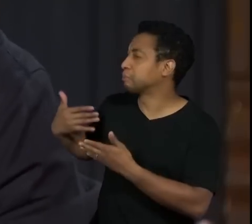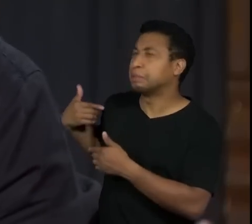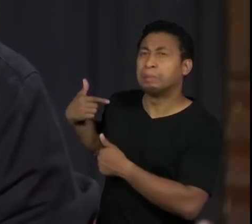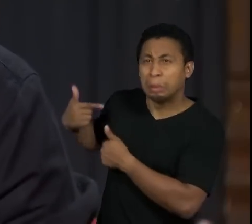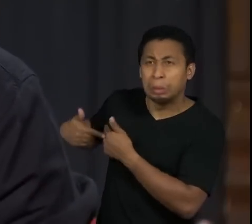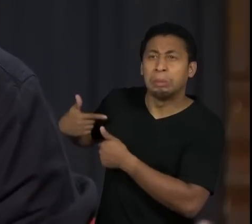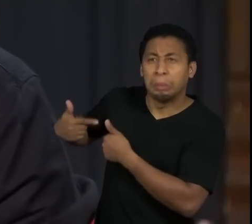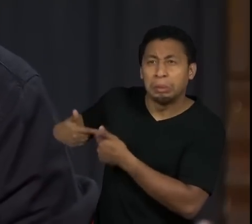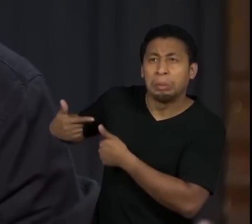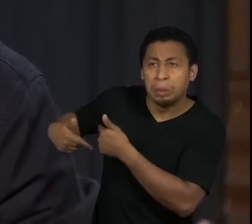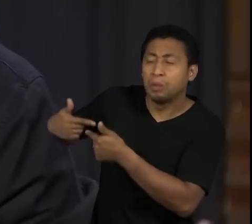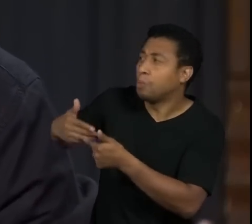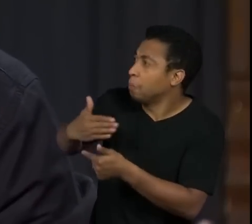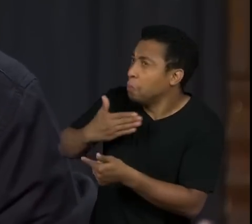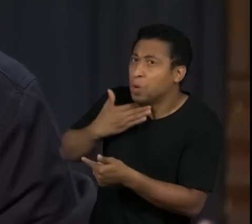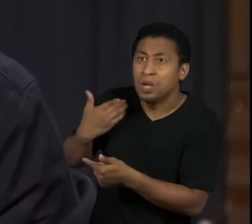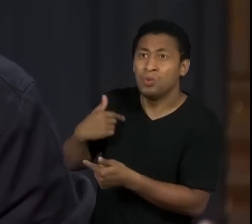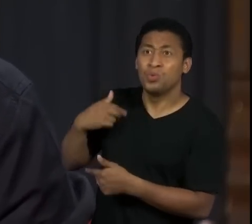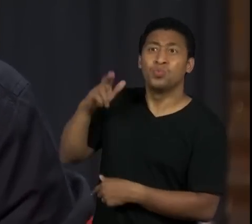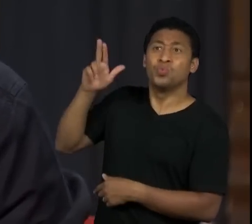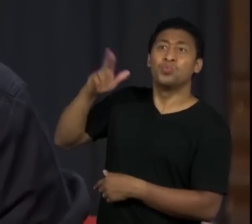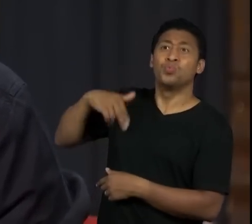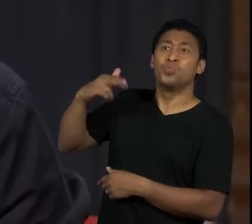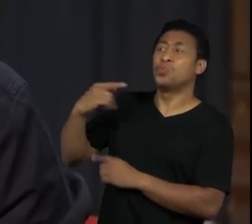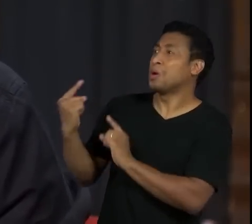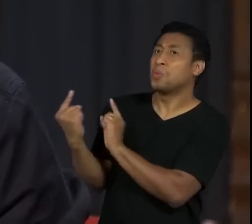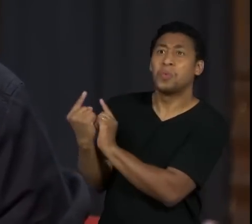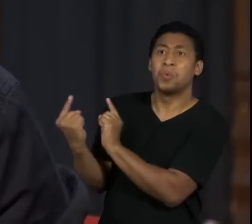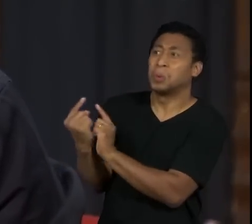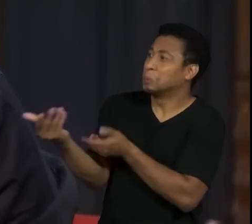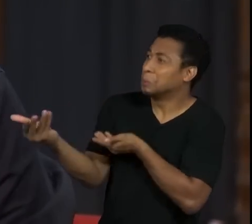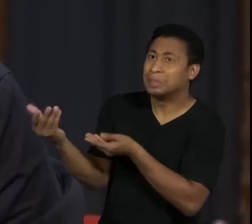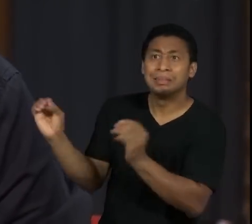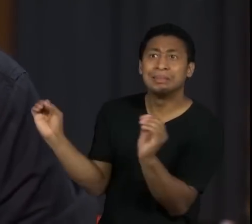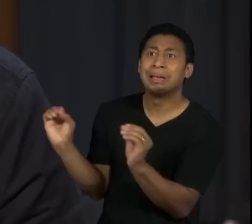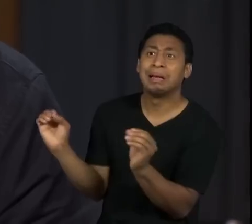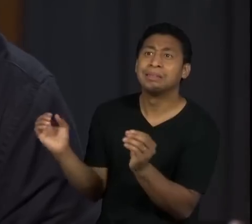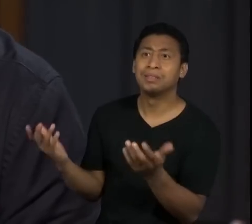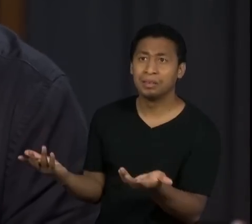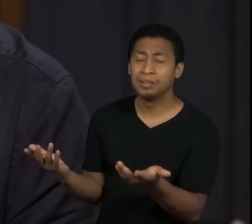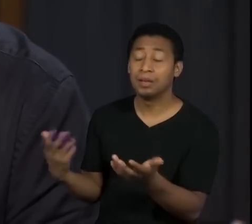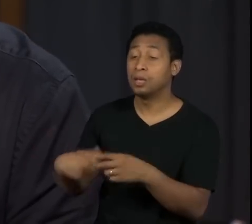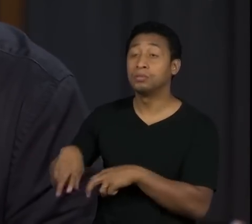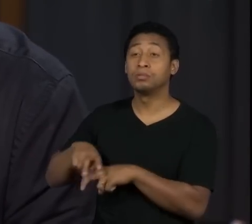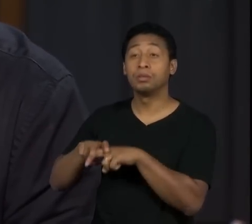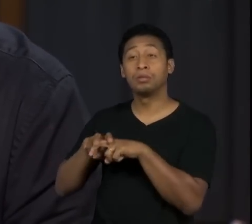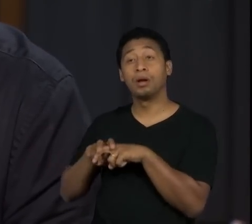ele morreu sem acumular Nada. centavo. E a pergunta é, para onde foi tudo que ele construiu,